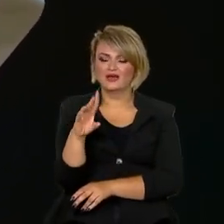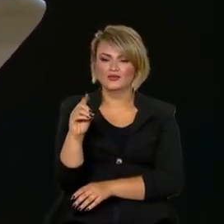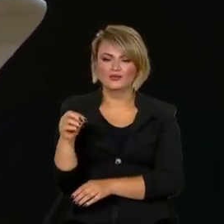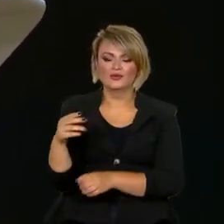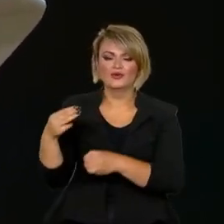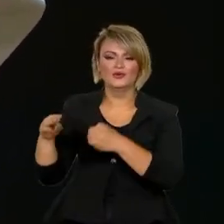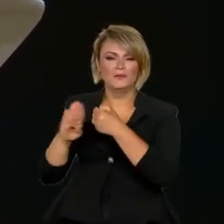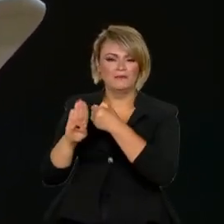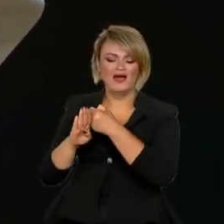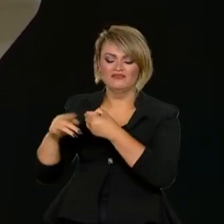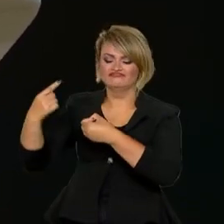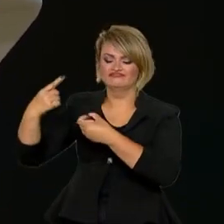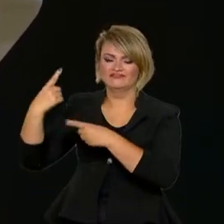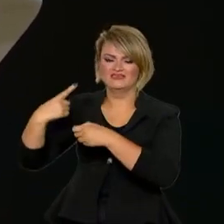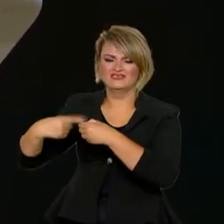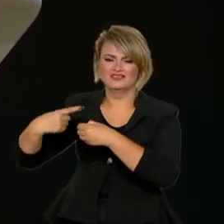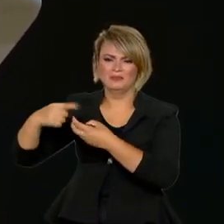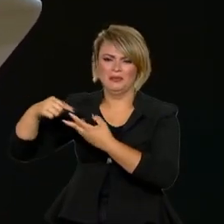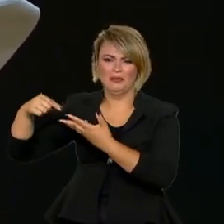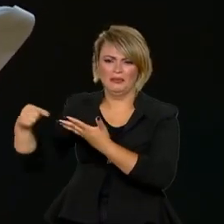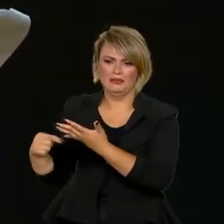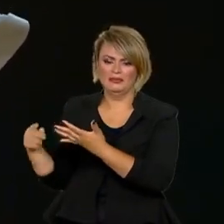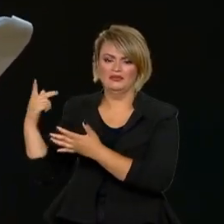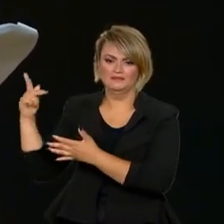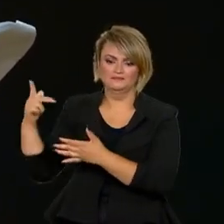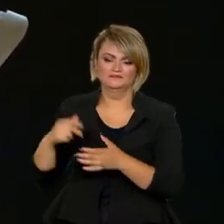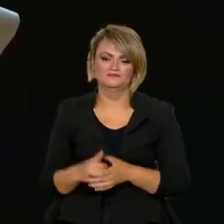dos Seixas e Penha, bairro José Américo,